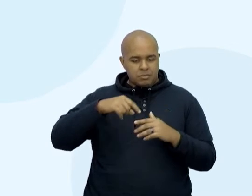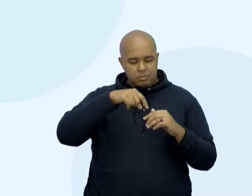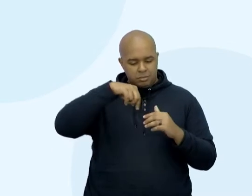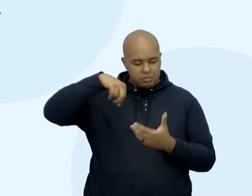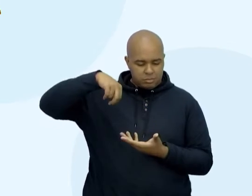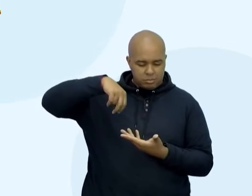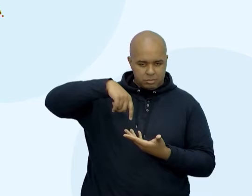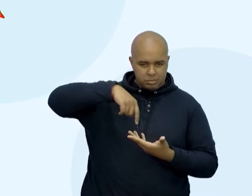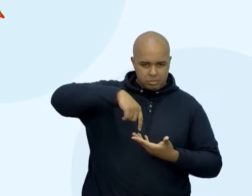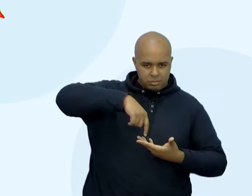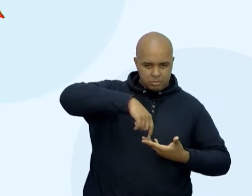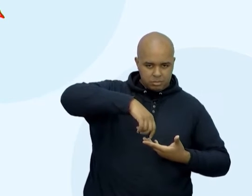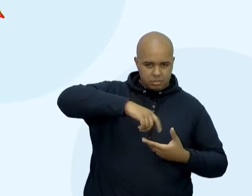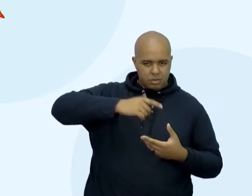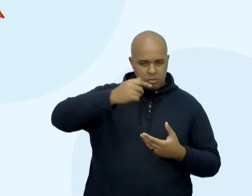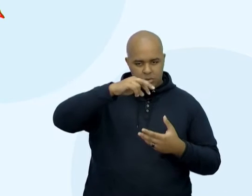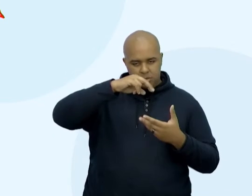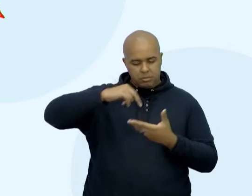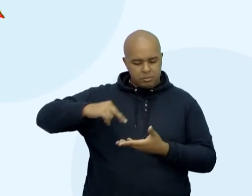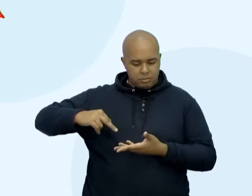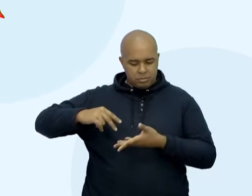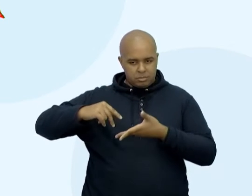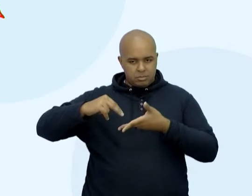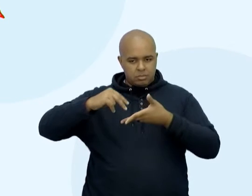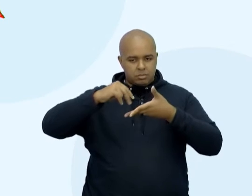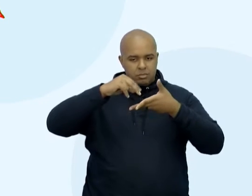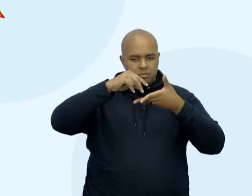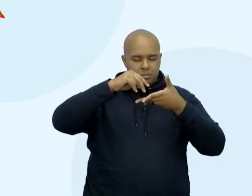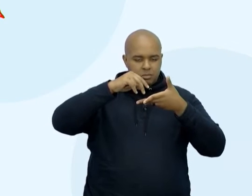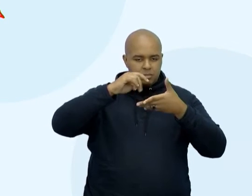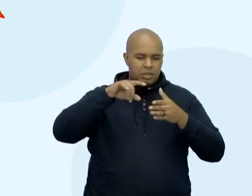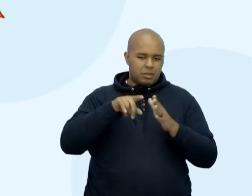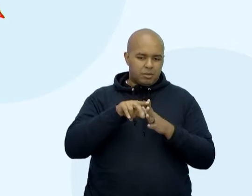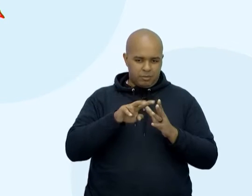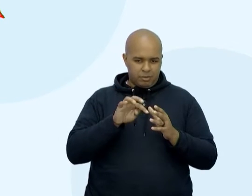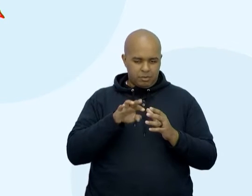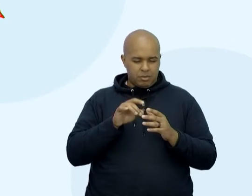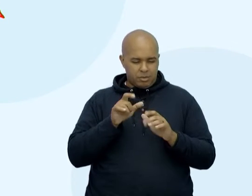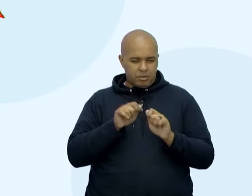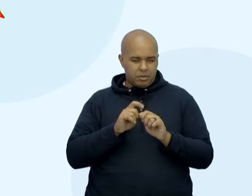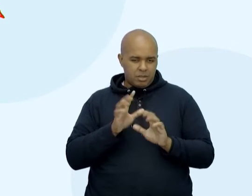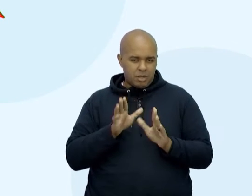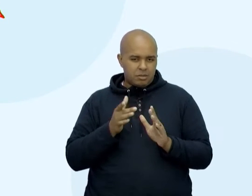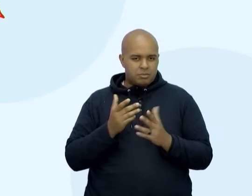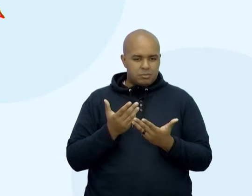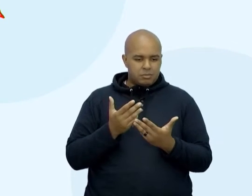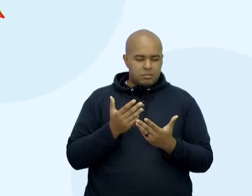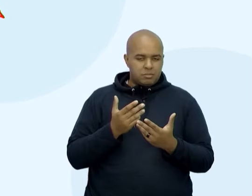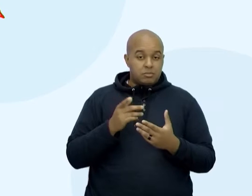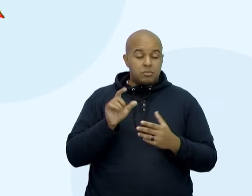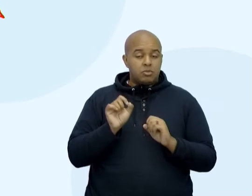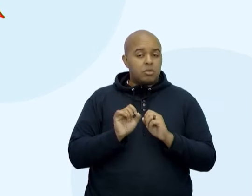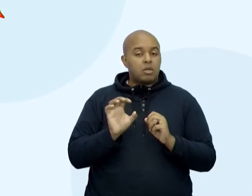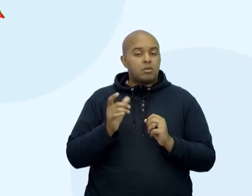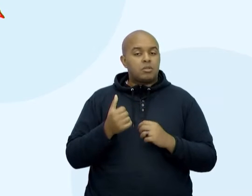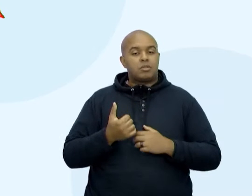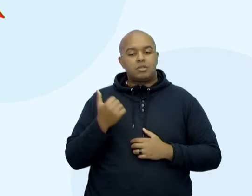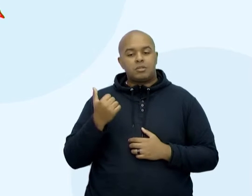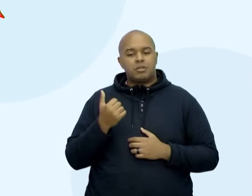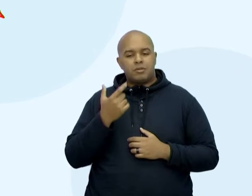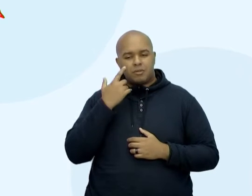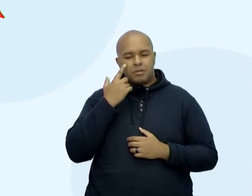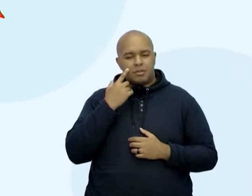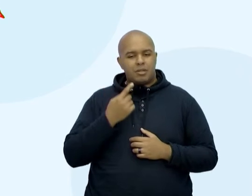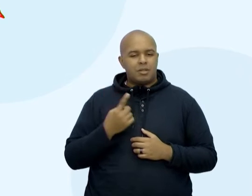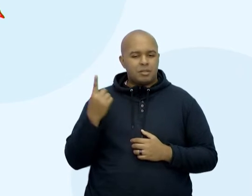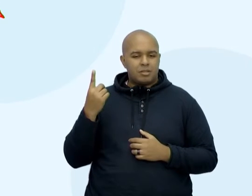né? Que é um vetor também de decomposição, já fiz isso numa aula. E o que acontece? Veja